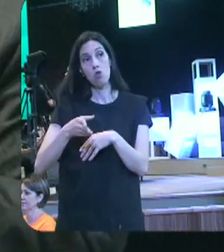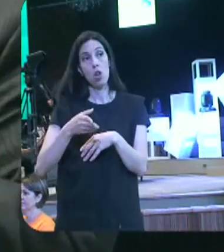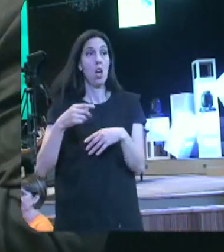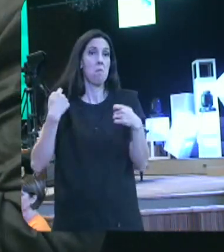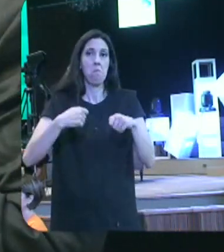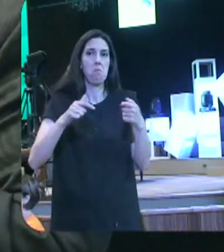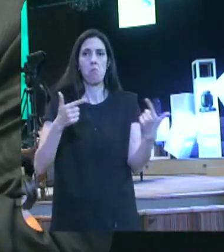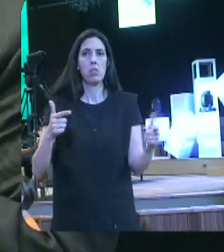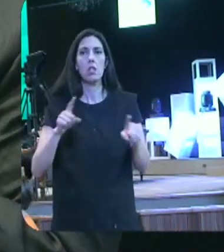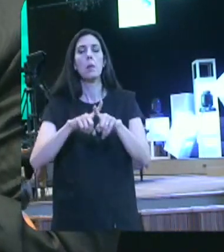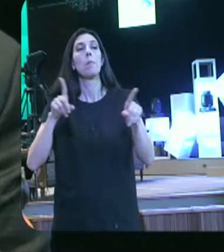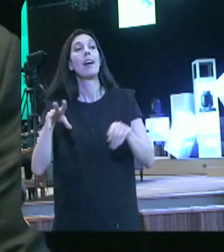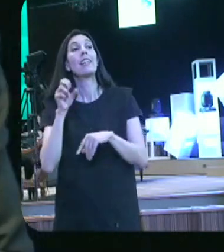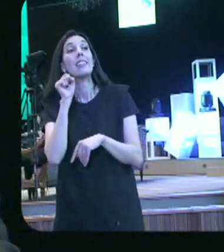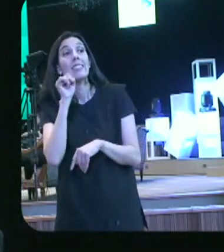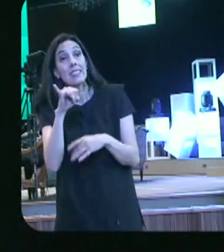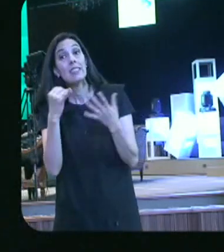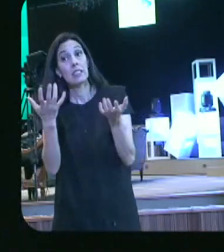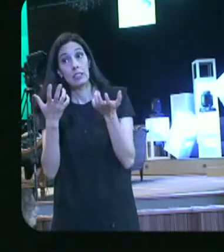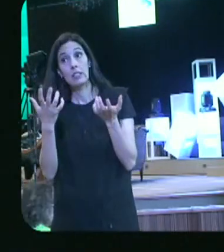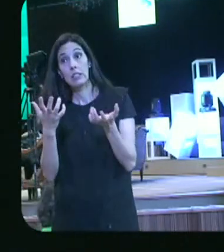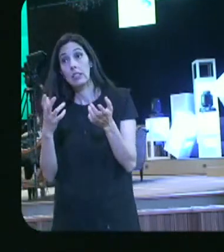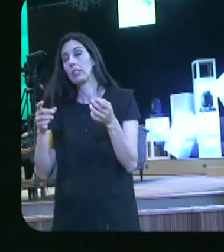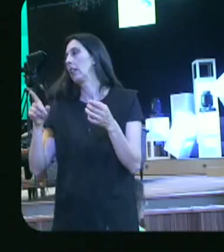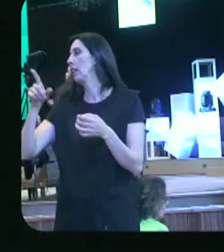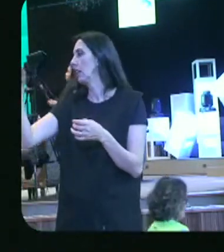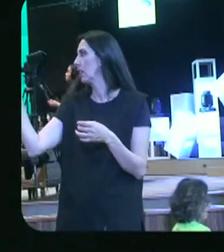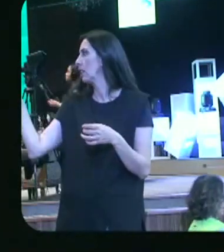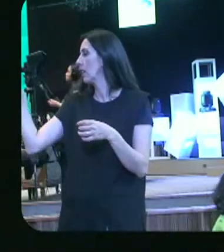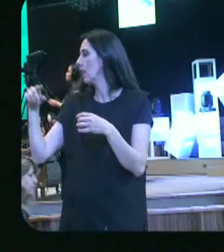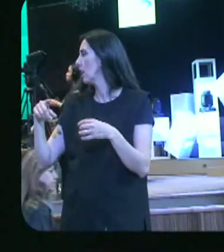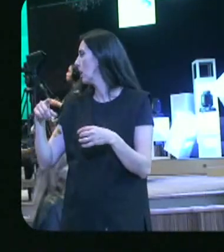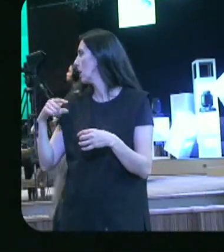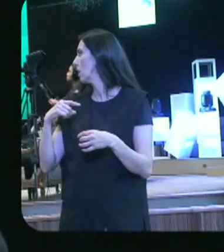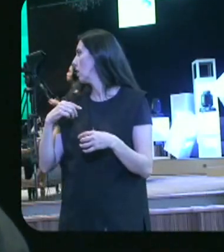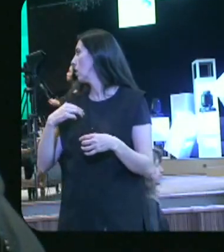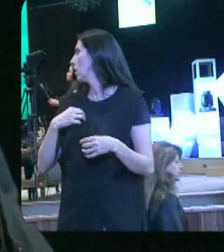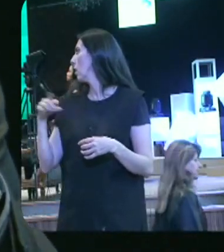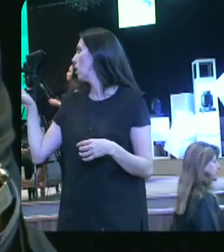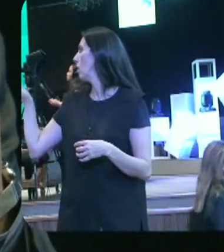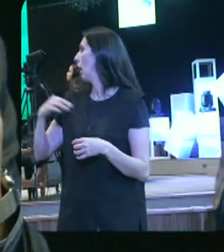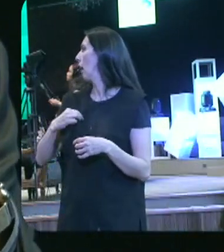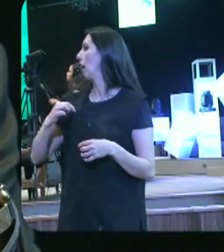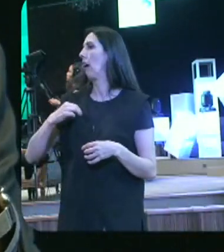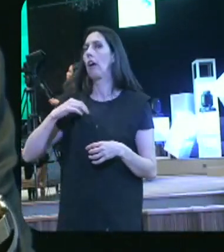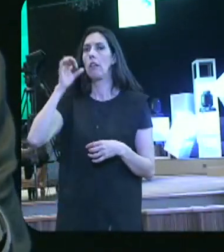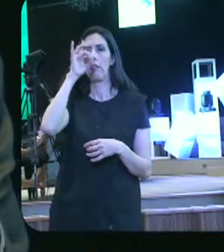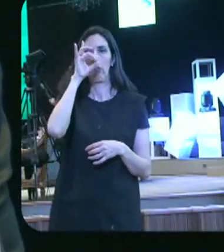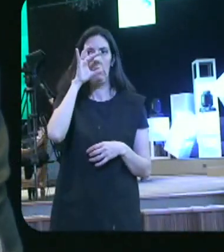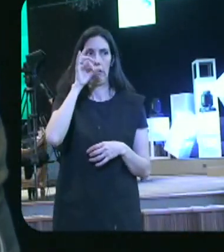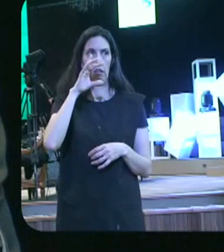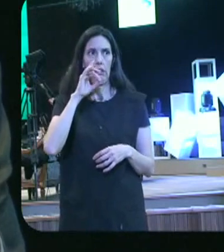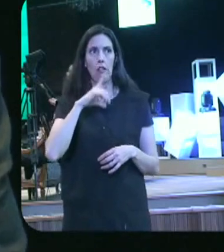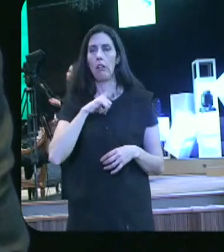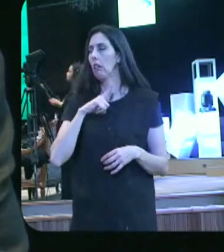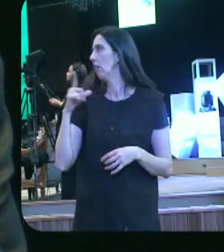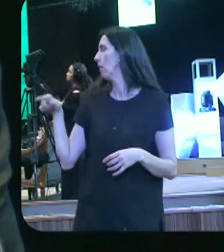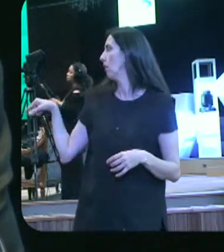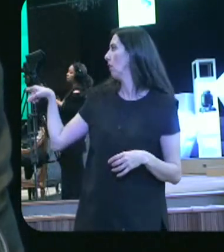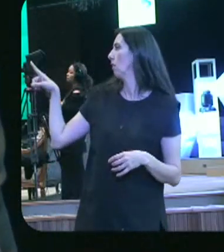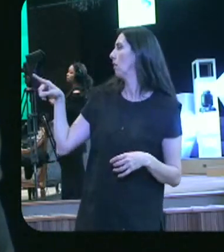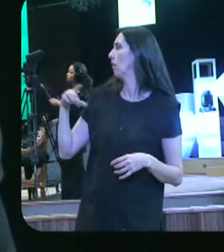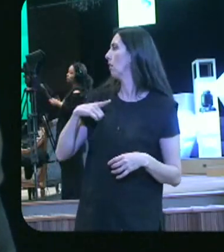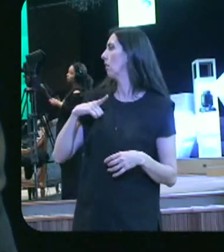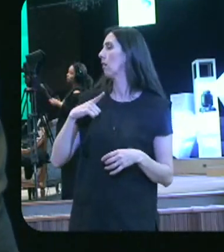preciso. Mas aqui, se você quiser esse presente, esse pessoal de coletinho verde que está aqui, pode te dar. É só seguir eles, falar: eu quero